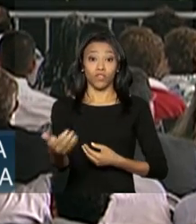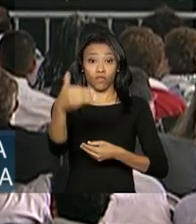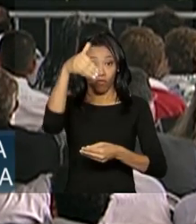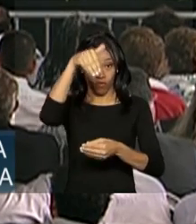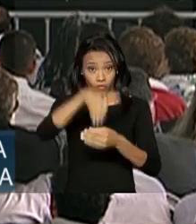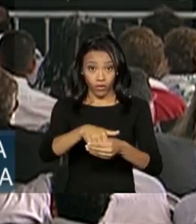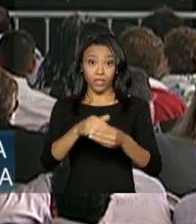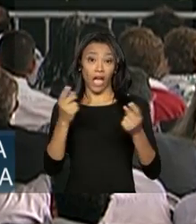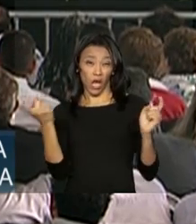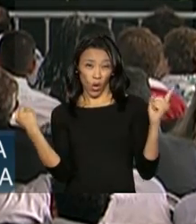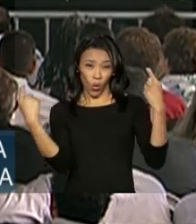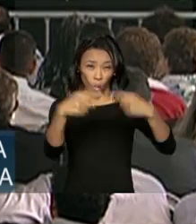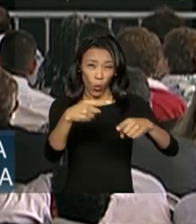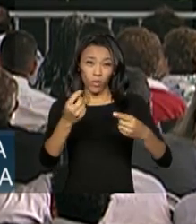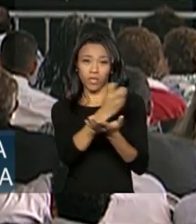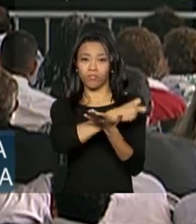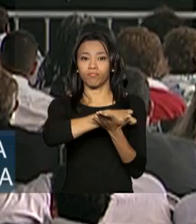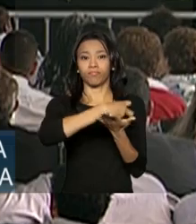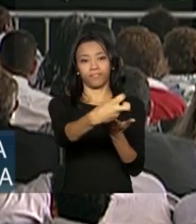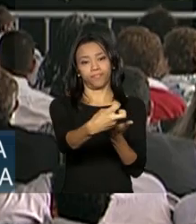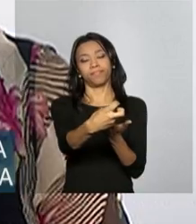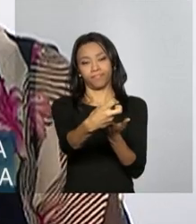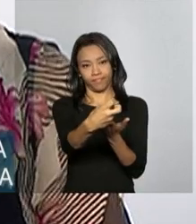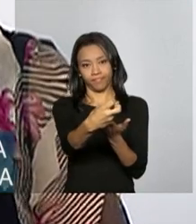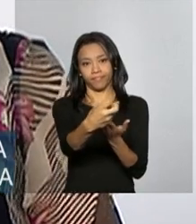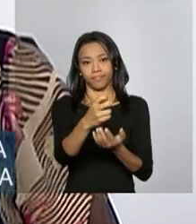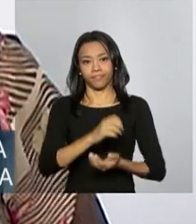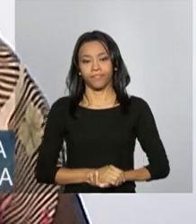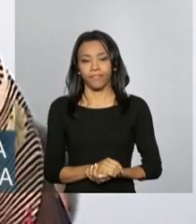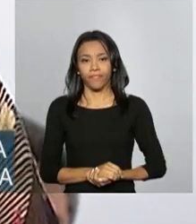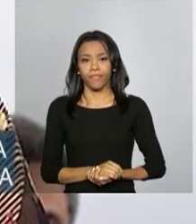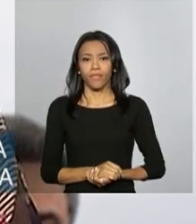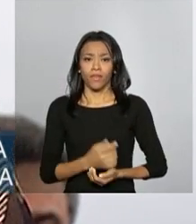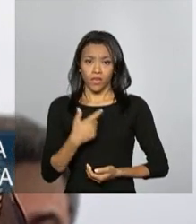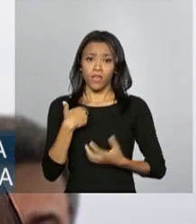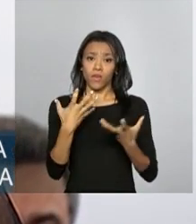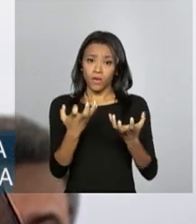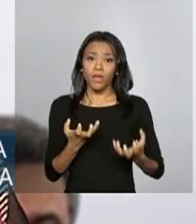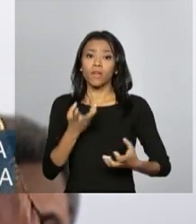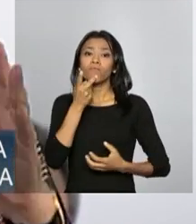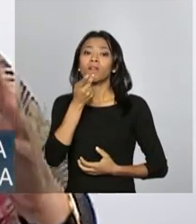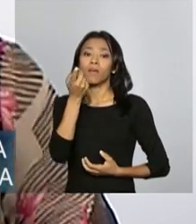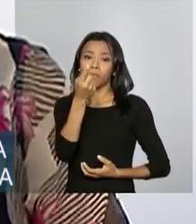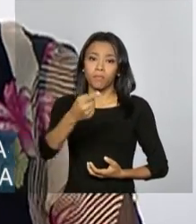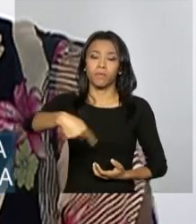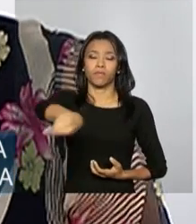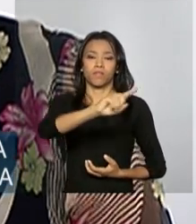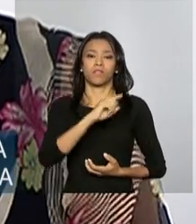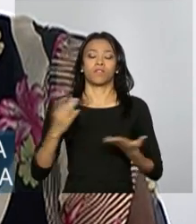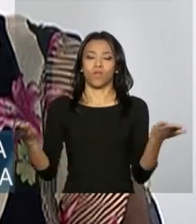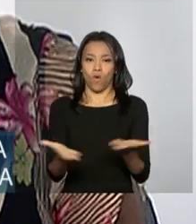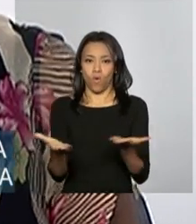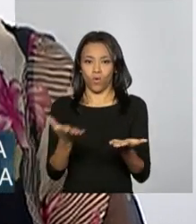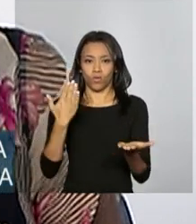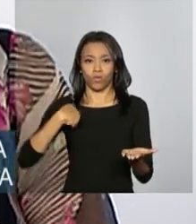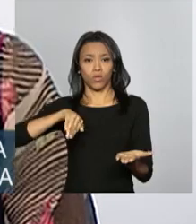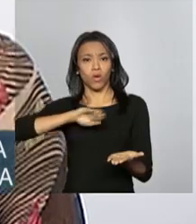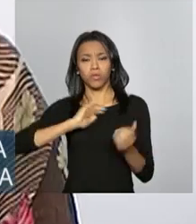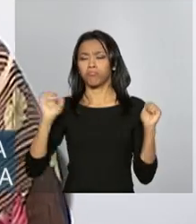de votar contra o golpe. E quero dizer para vocês que nós hoje estamos